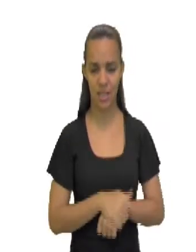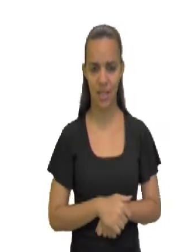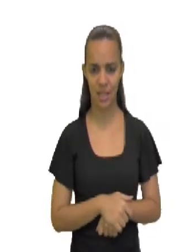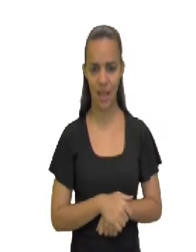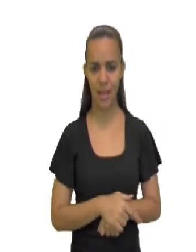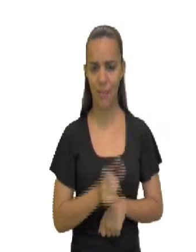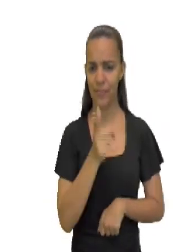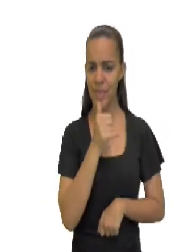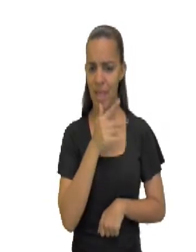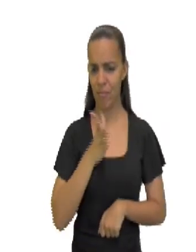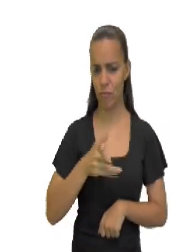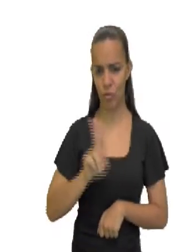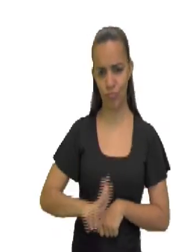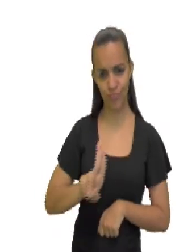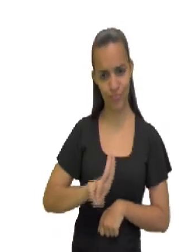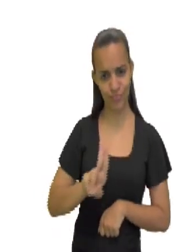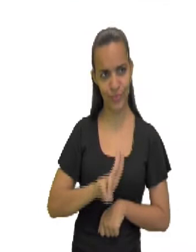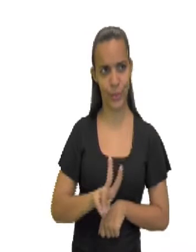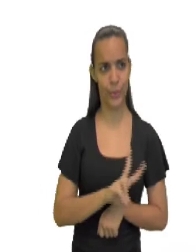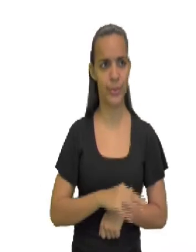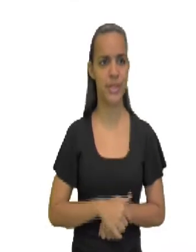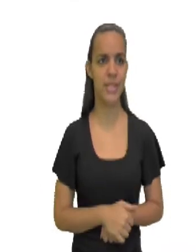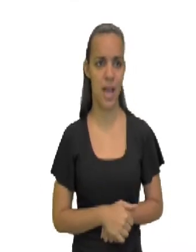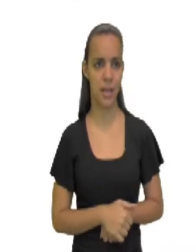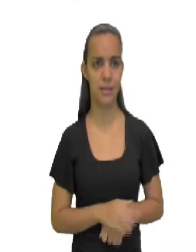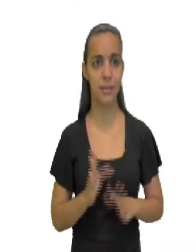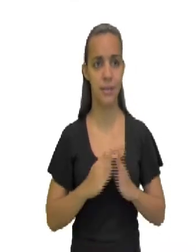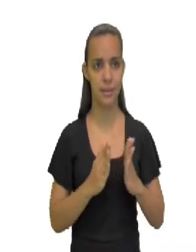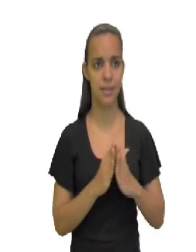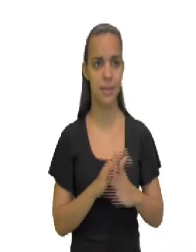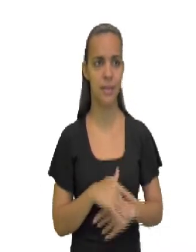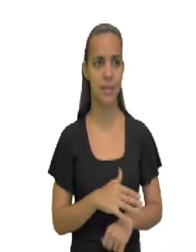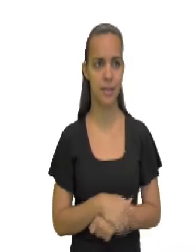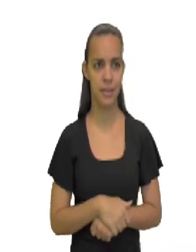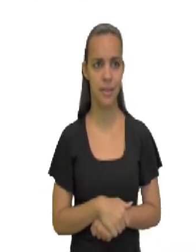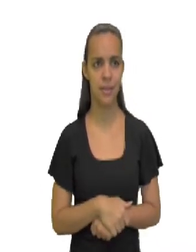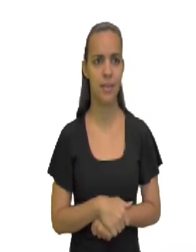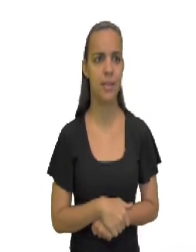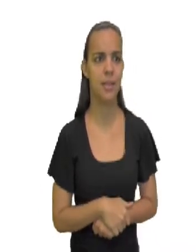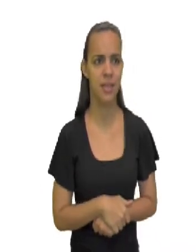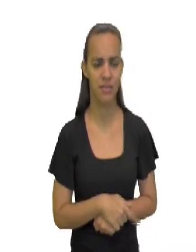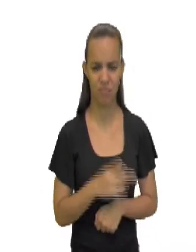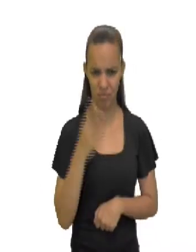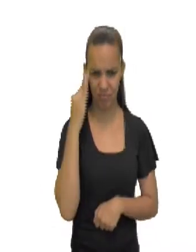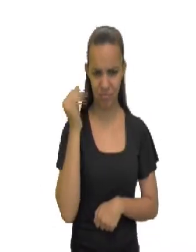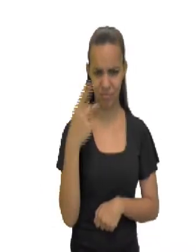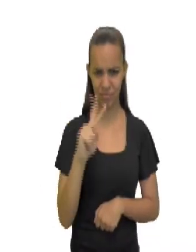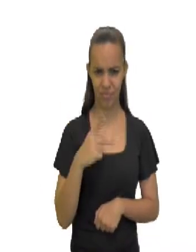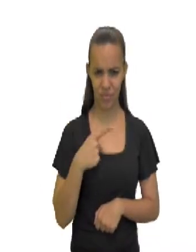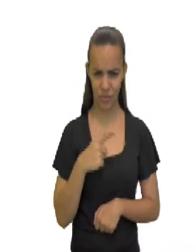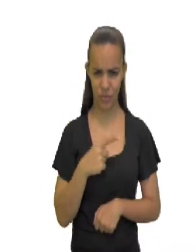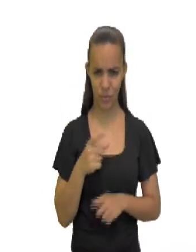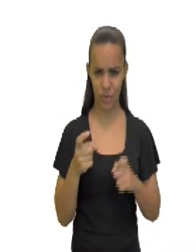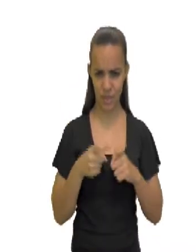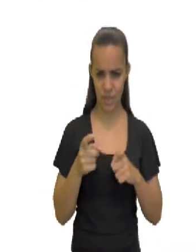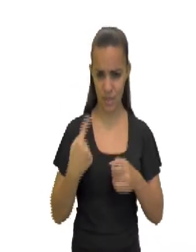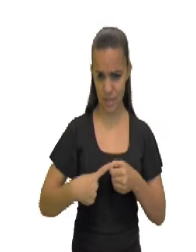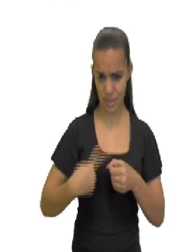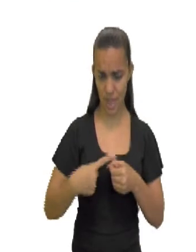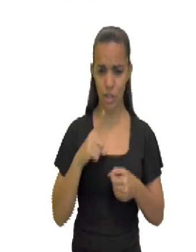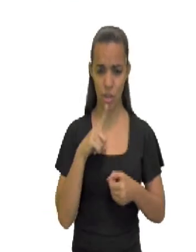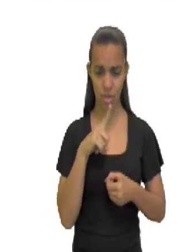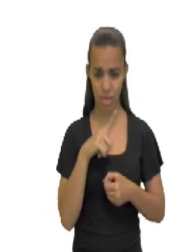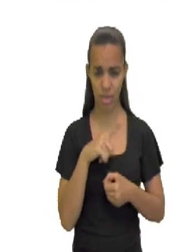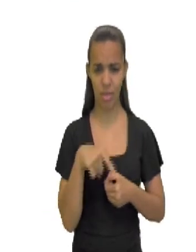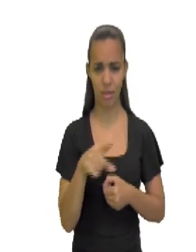nos rios, para evitar a contaminação das águas. Você sabe se na sua cidade isso é feito? Se